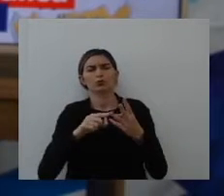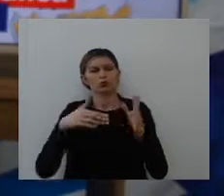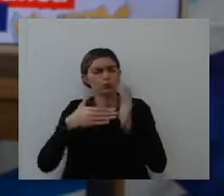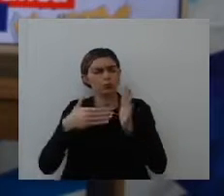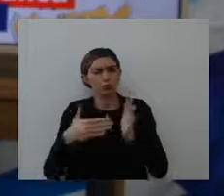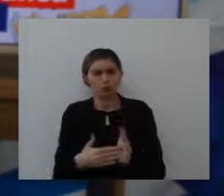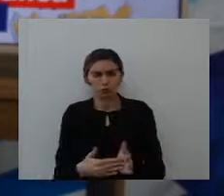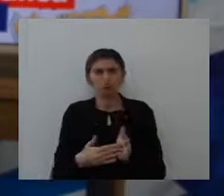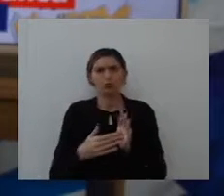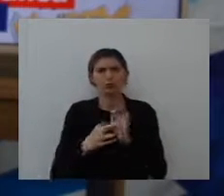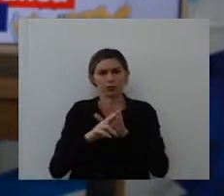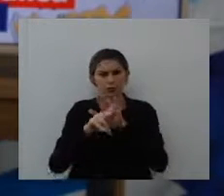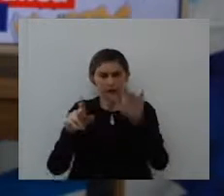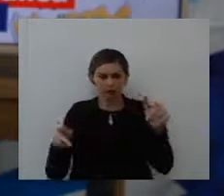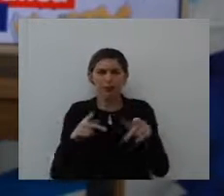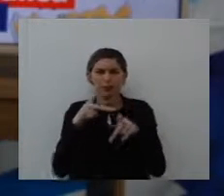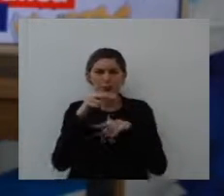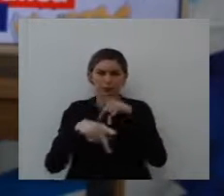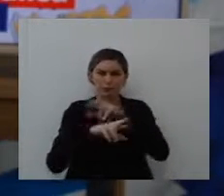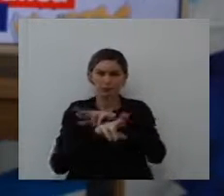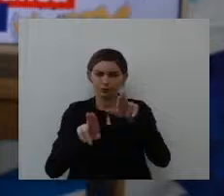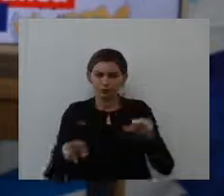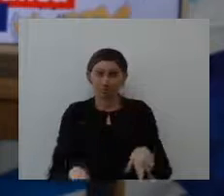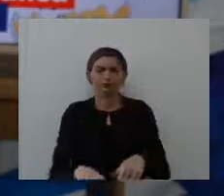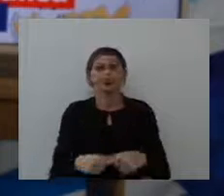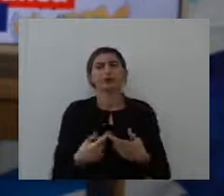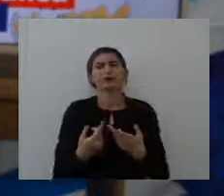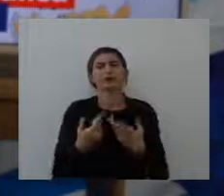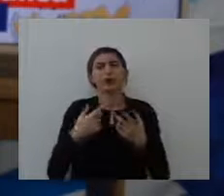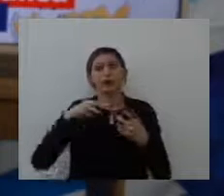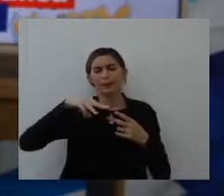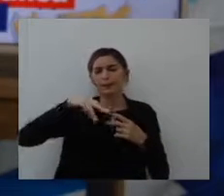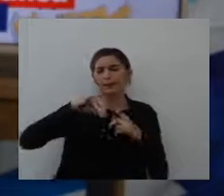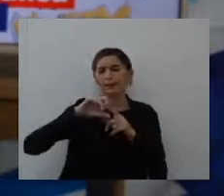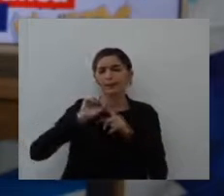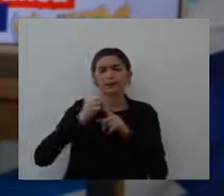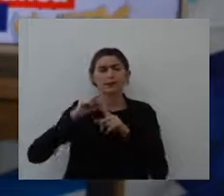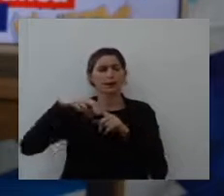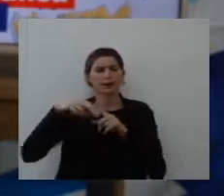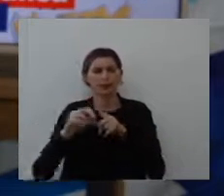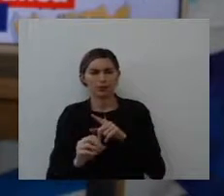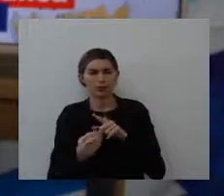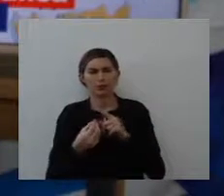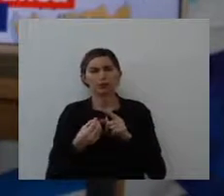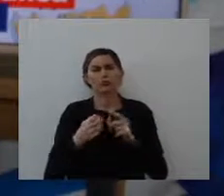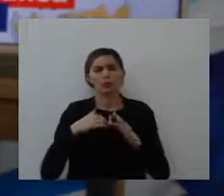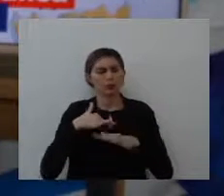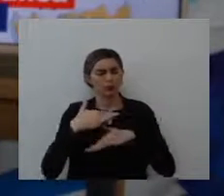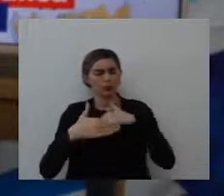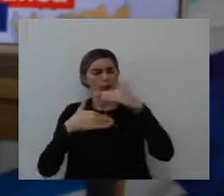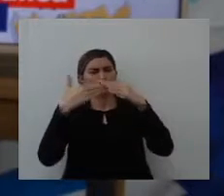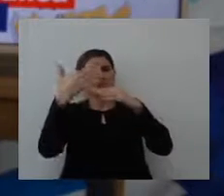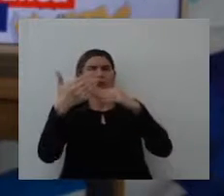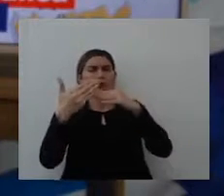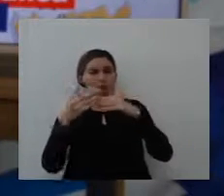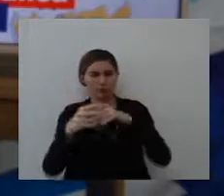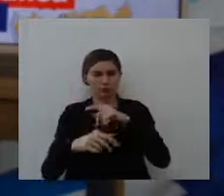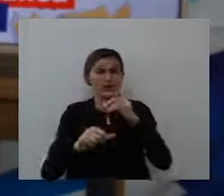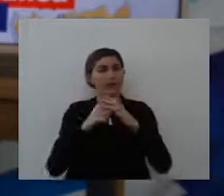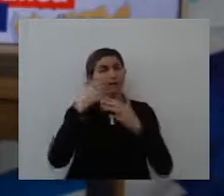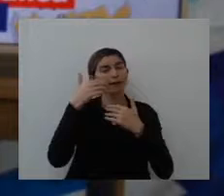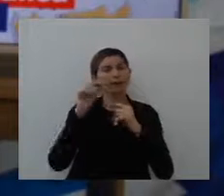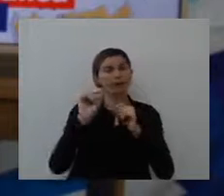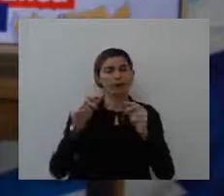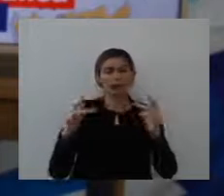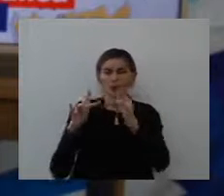os dórios. Tranquilão? Os micenos, chamados também de aqueanos, evoluíram muito graças a